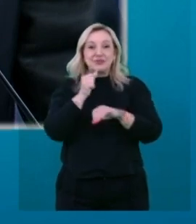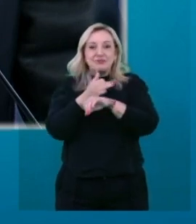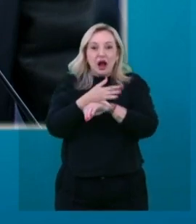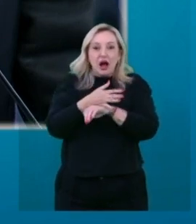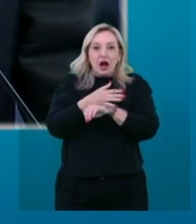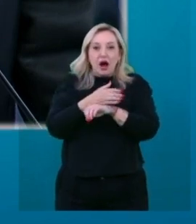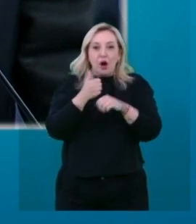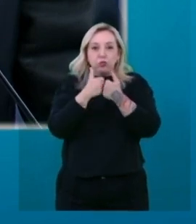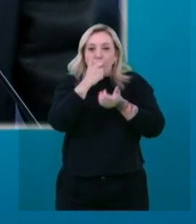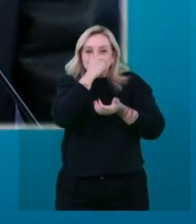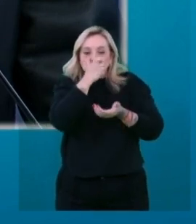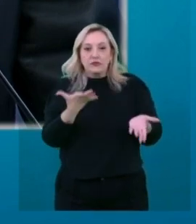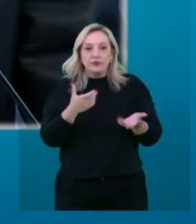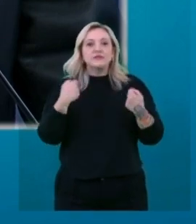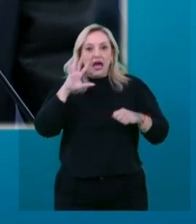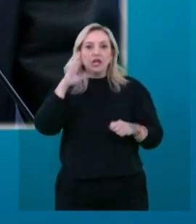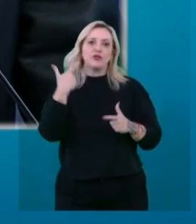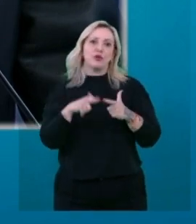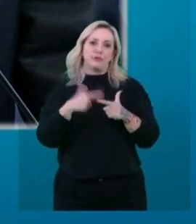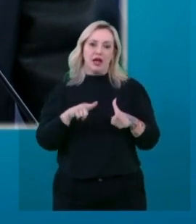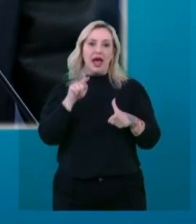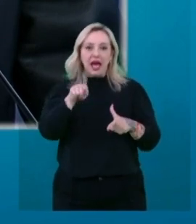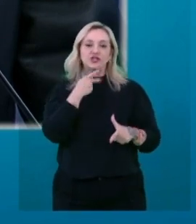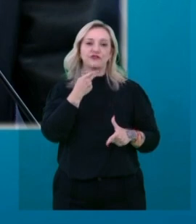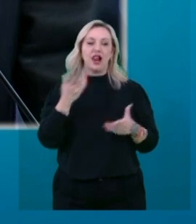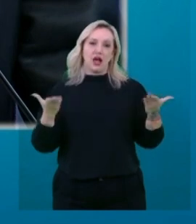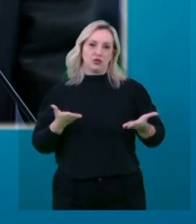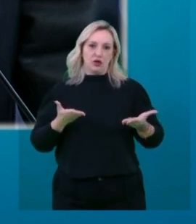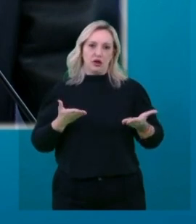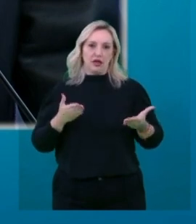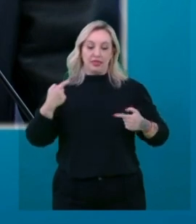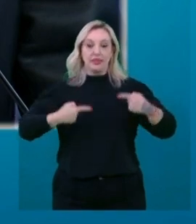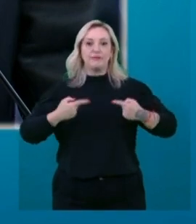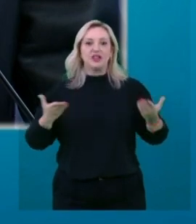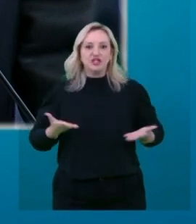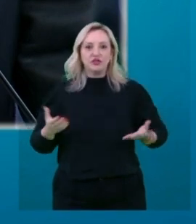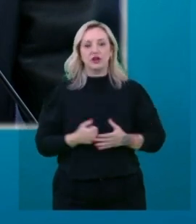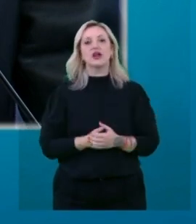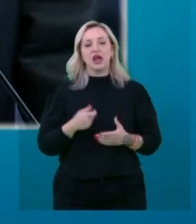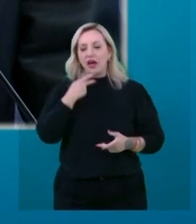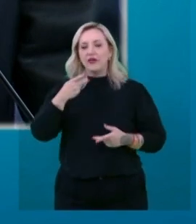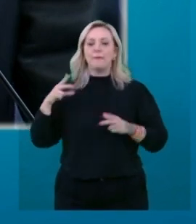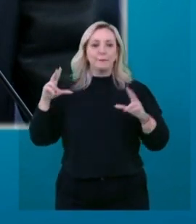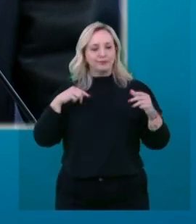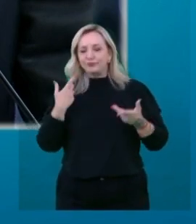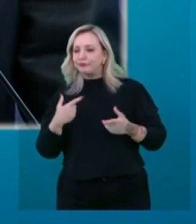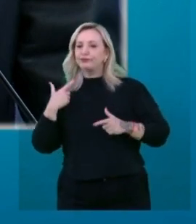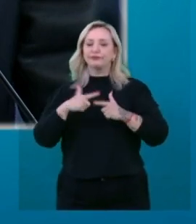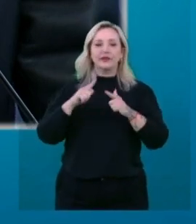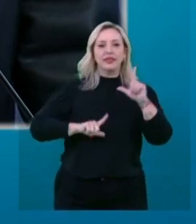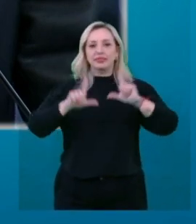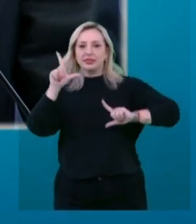lotado e precisa de solução para o seu problema é disso que eu vou falar aqui nesse debate é isso que eu tenho falado no nosso programa de